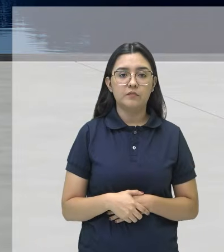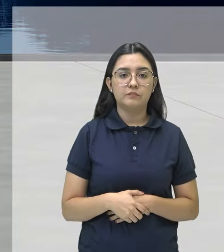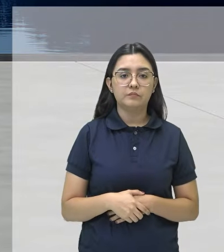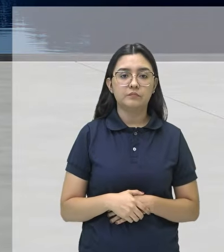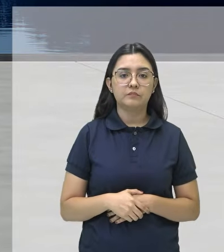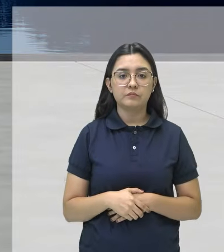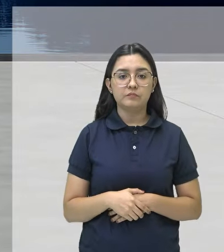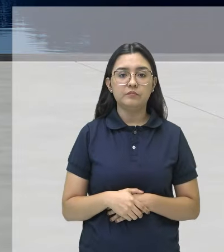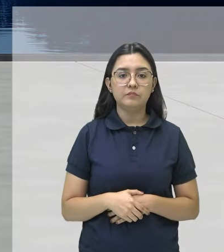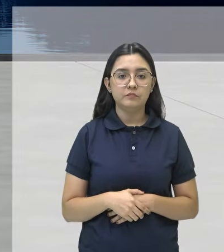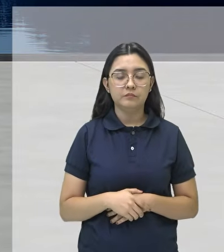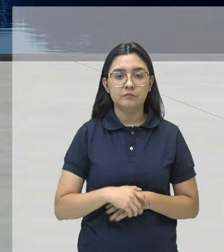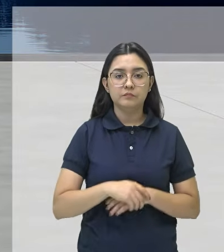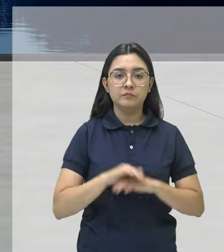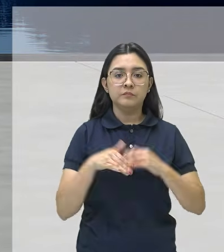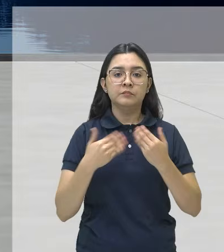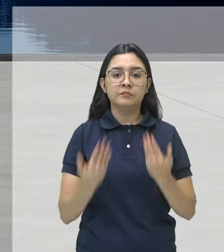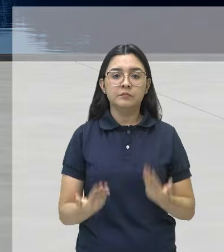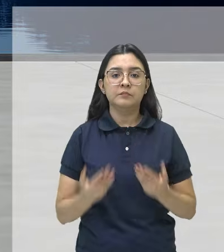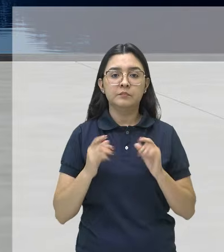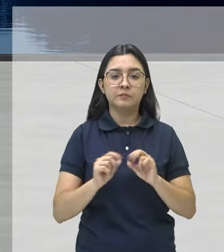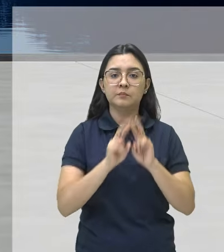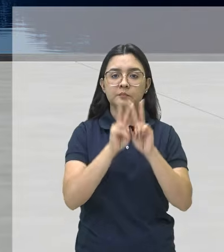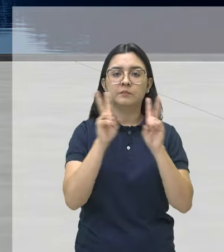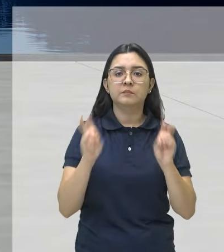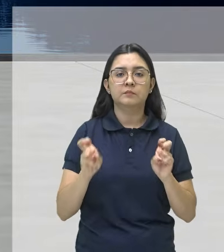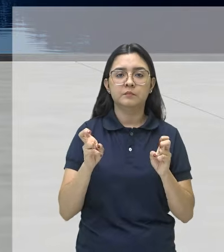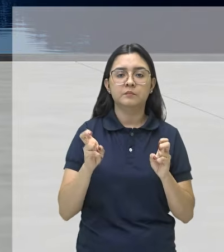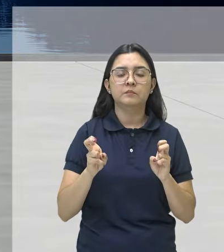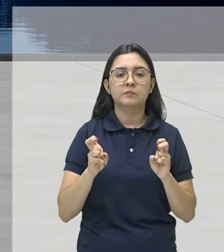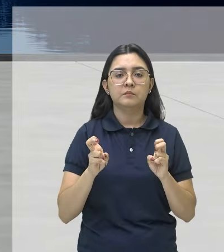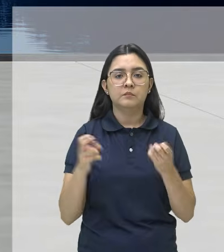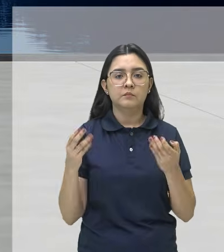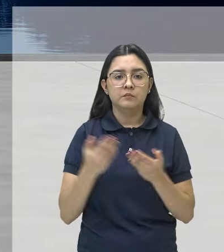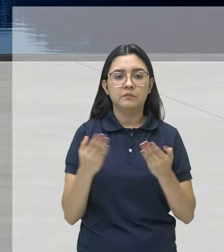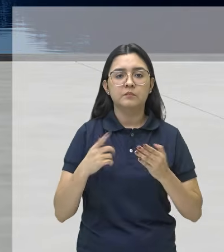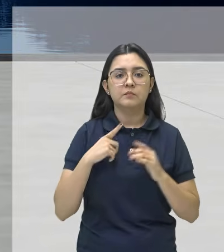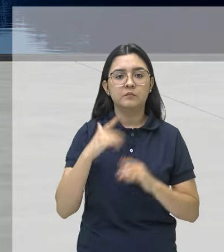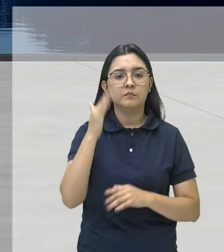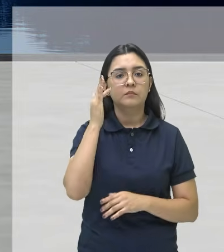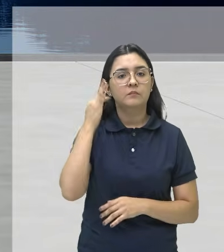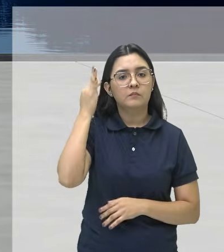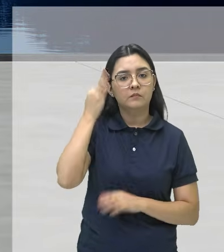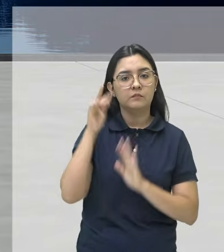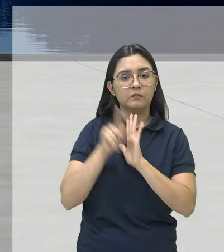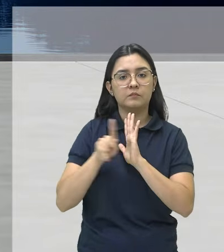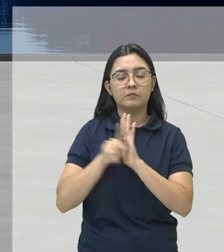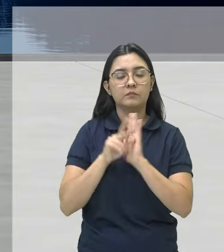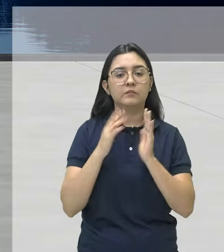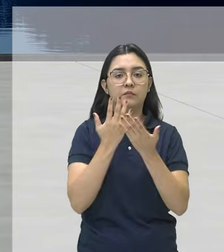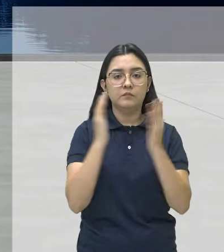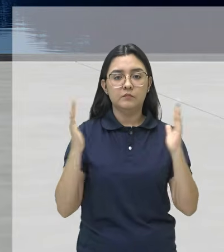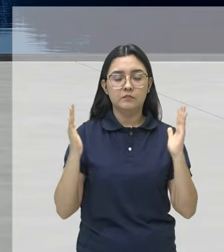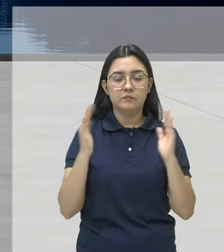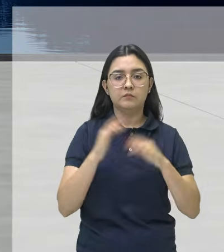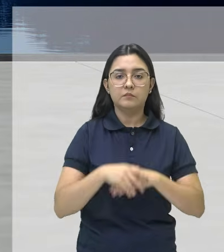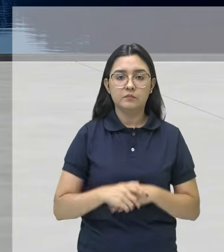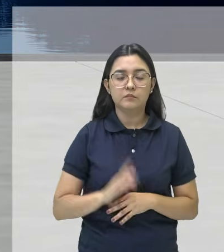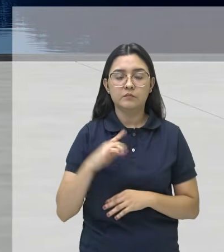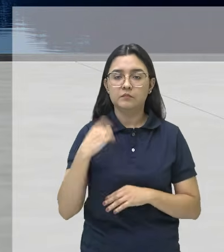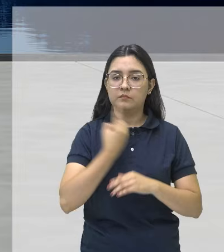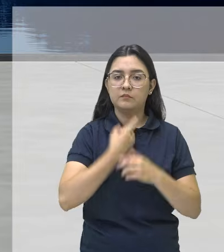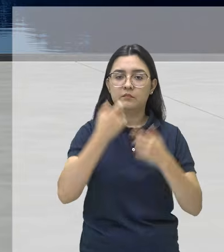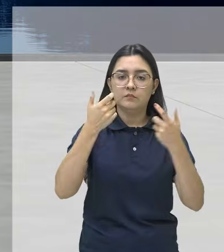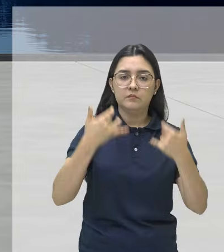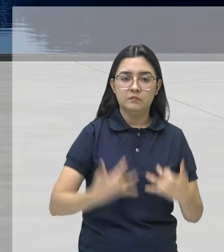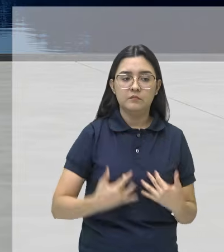Esse assunto que nós vamos falar agora é a filosofia da natureza. Nós falamos da